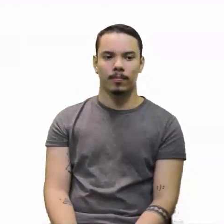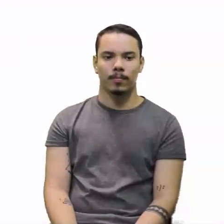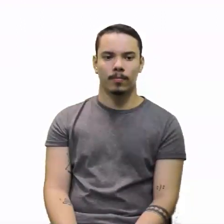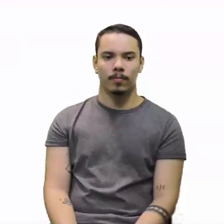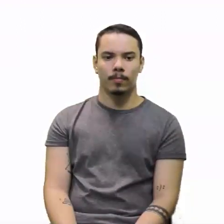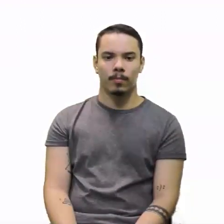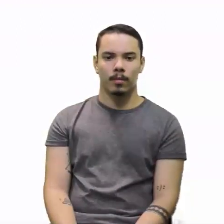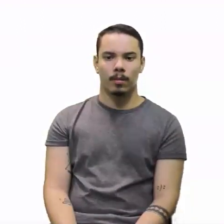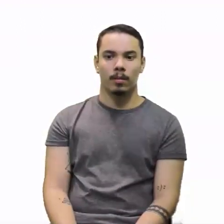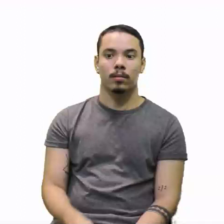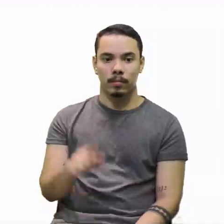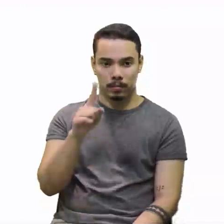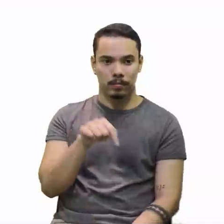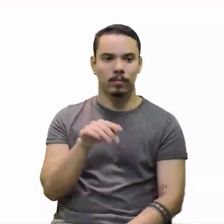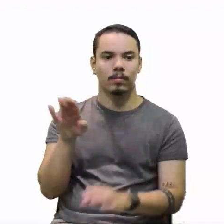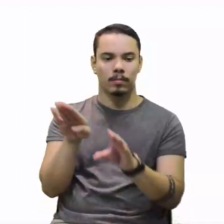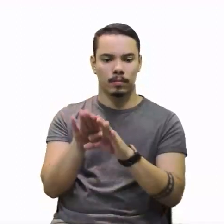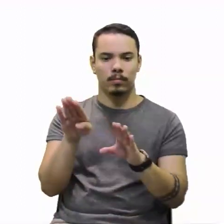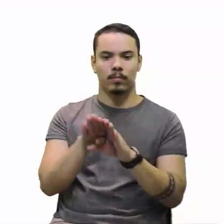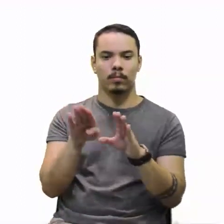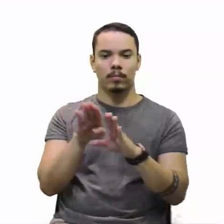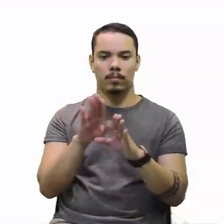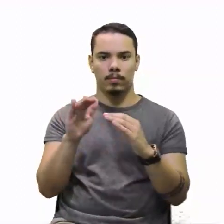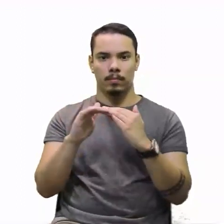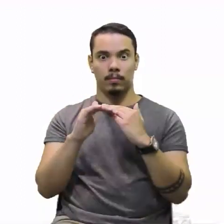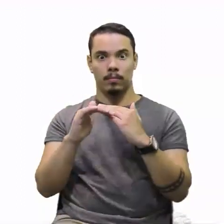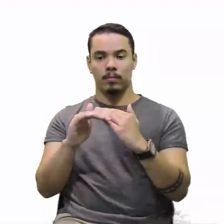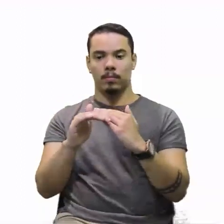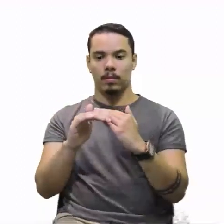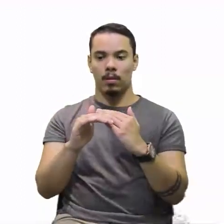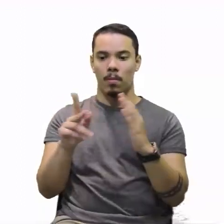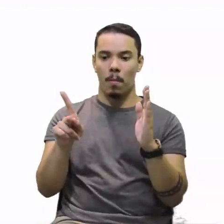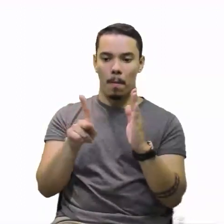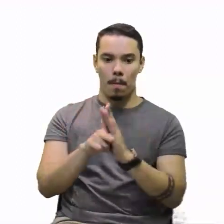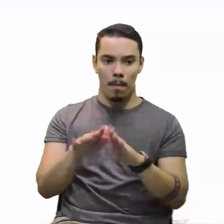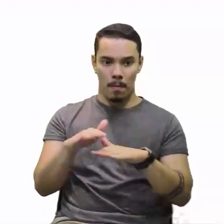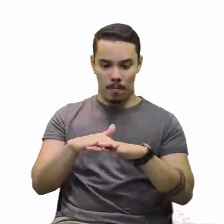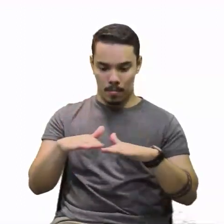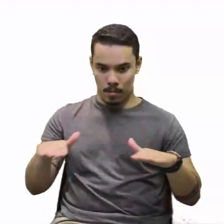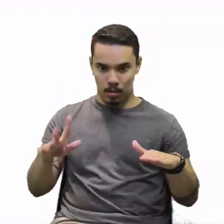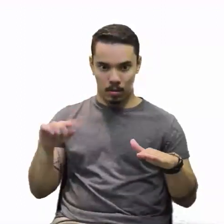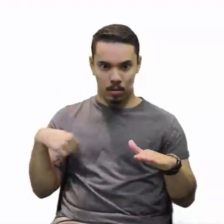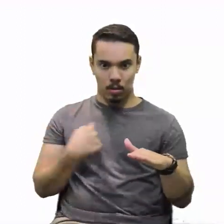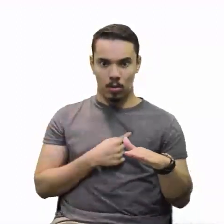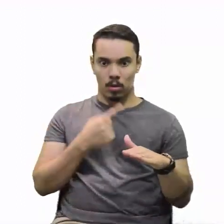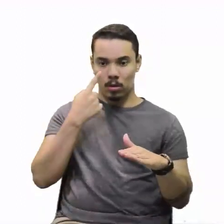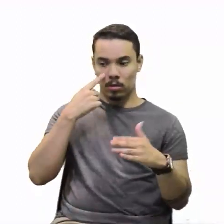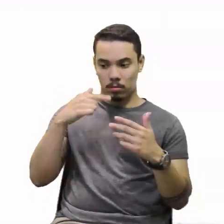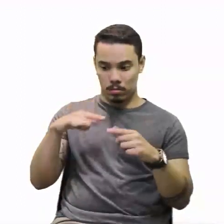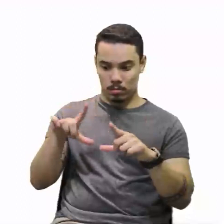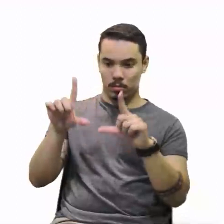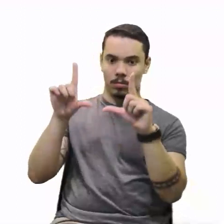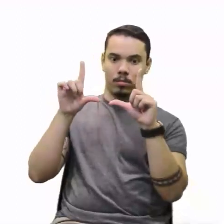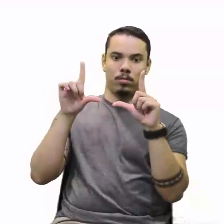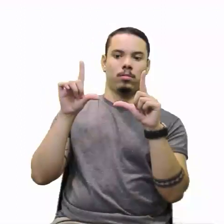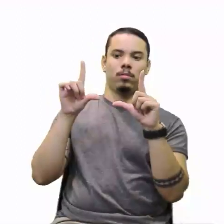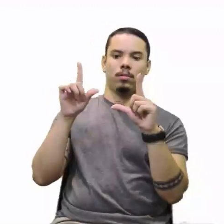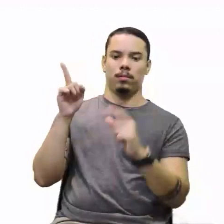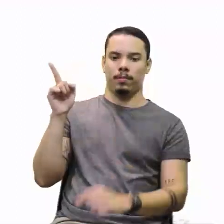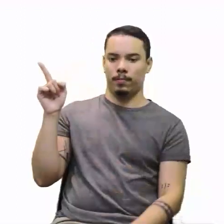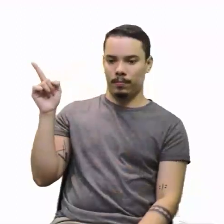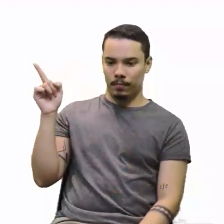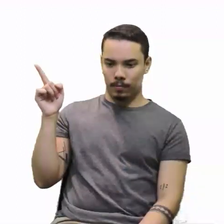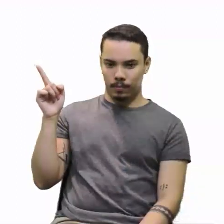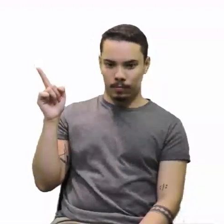Ela é perpendicular, né, no caso aqui, ao plano. O plano nosso aqui é que está igual a tela, né? Igual a